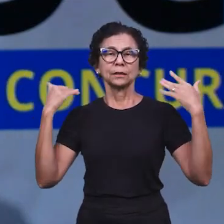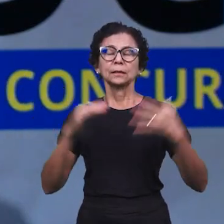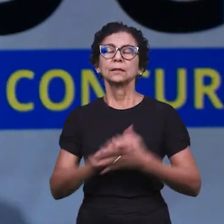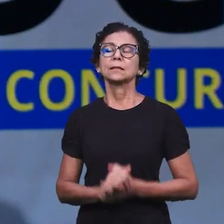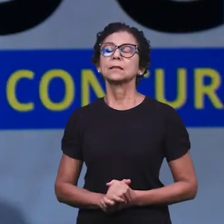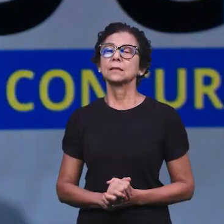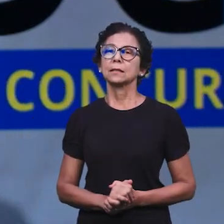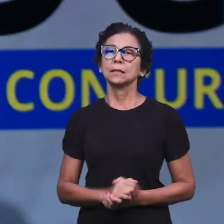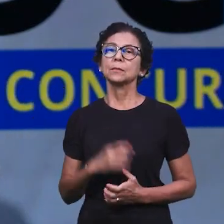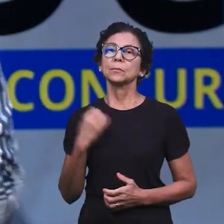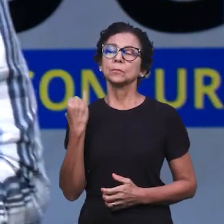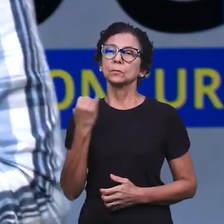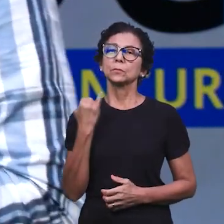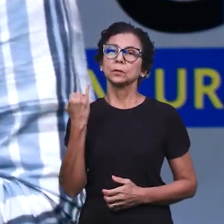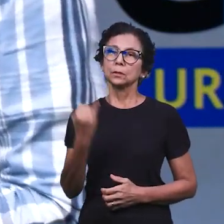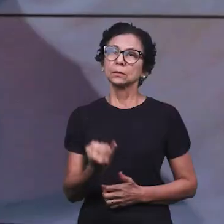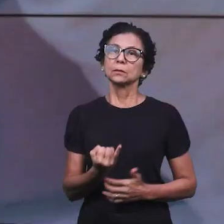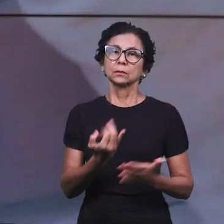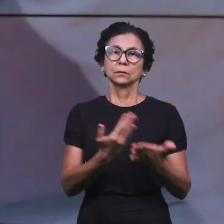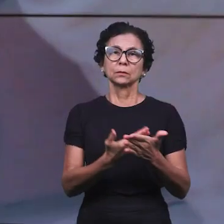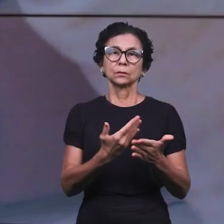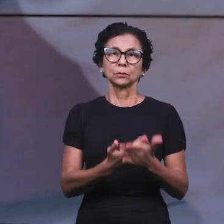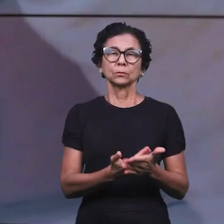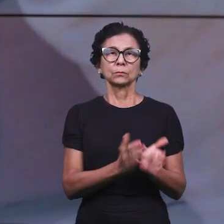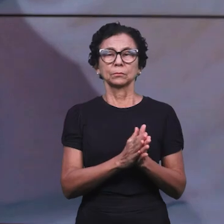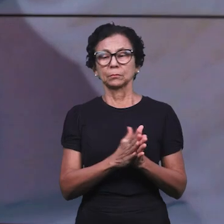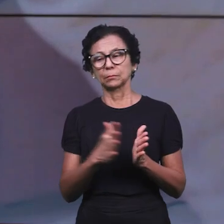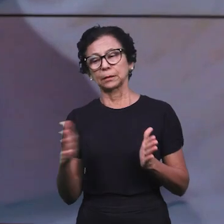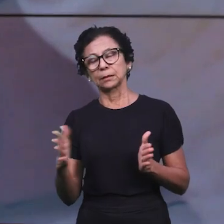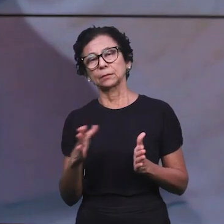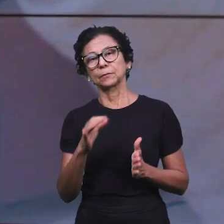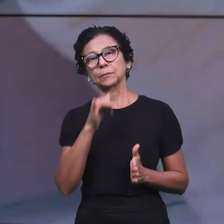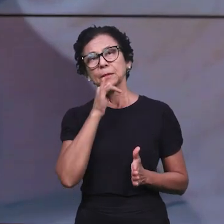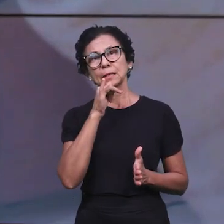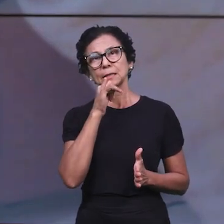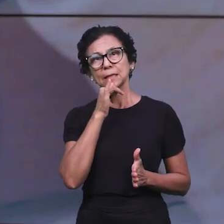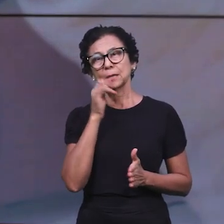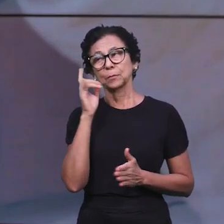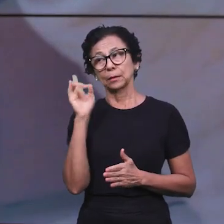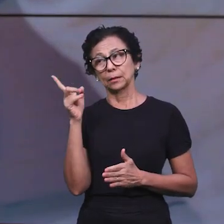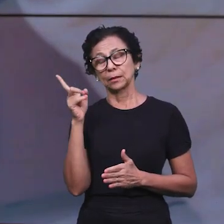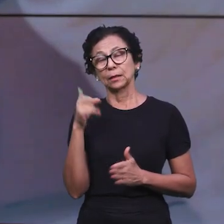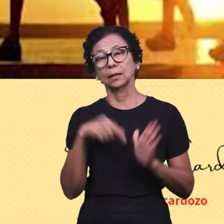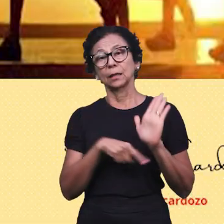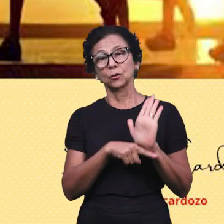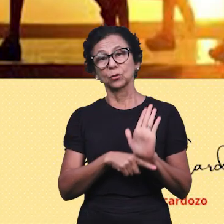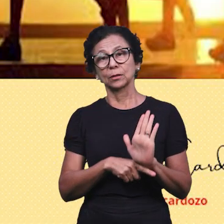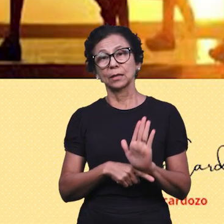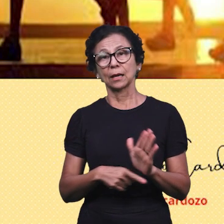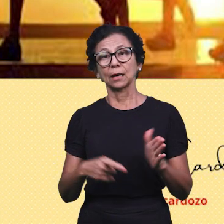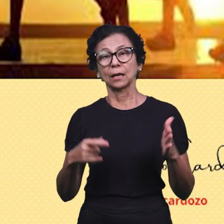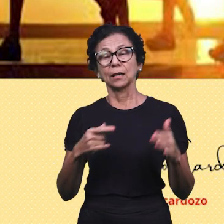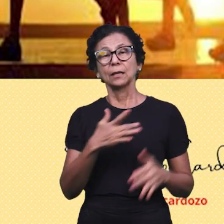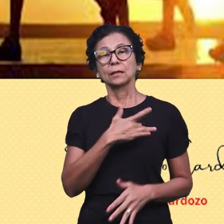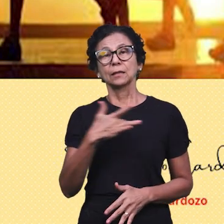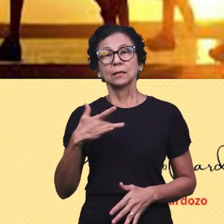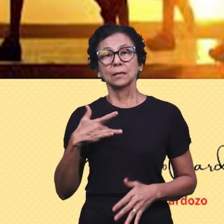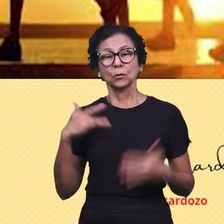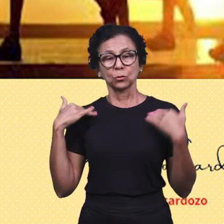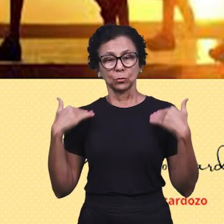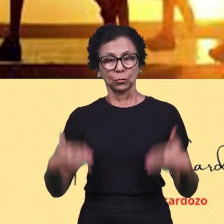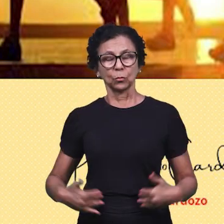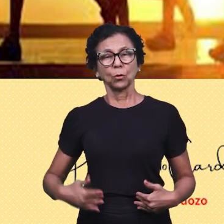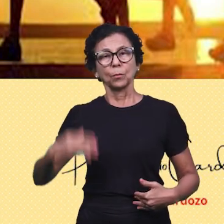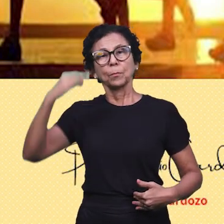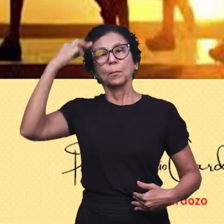sua jornada de estudos. Olha aqui, ó, por exemplo, os exercícios físicos eles vão te ajudar na saúde física e mental,